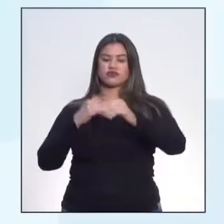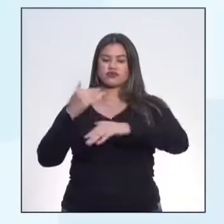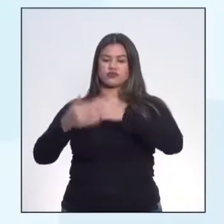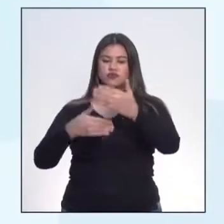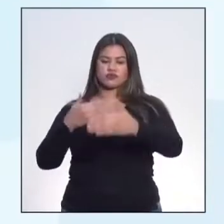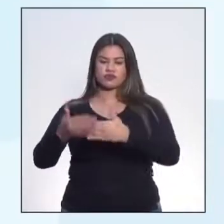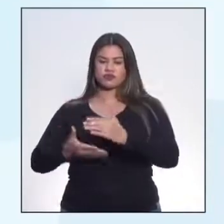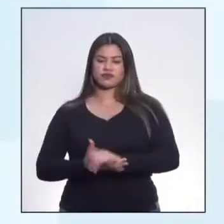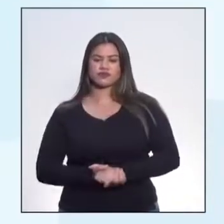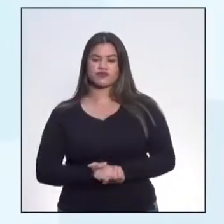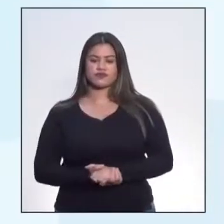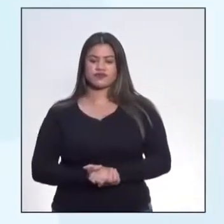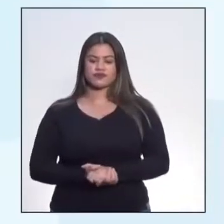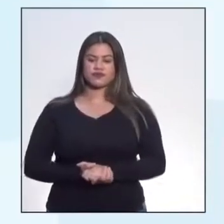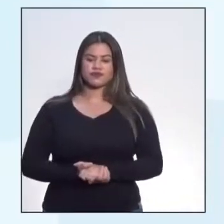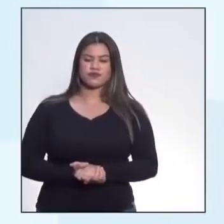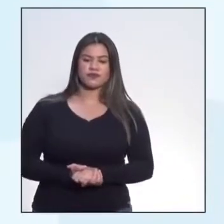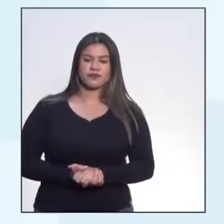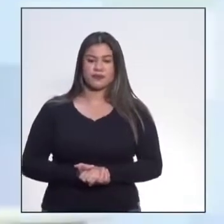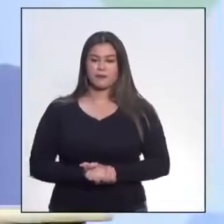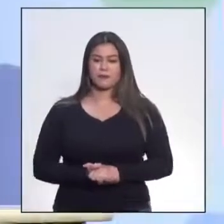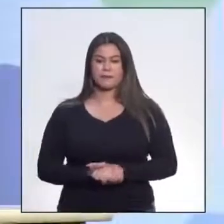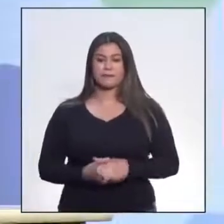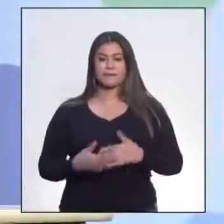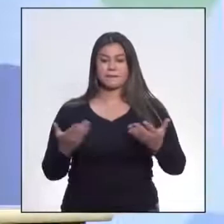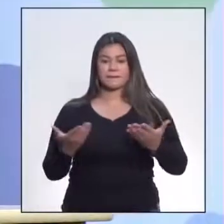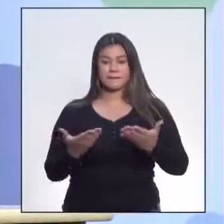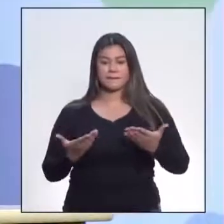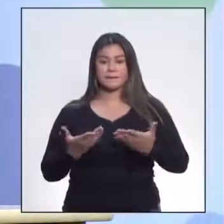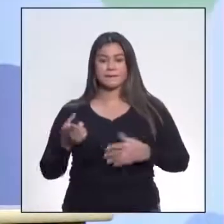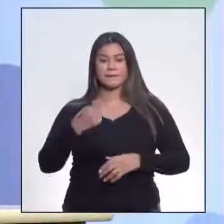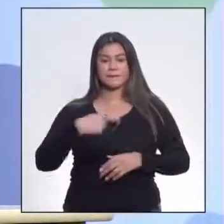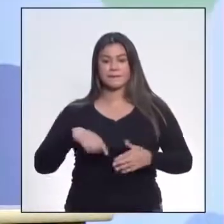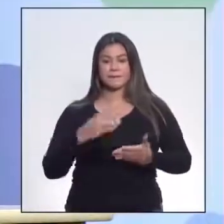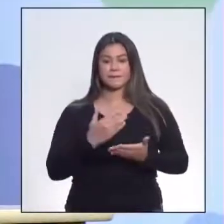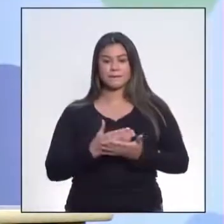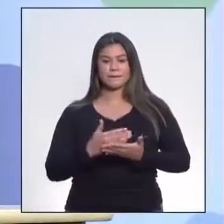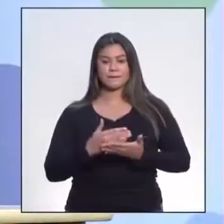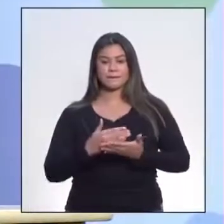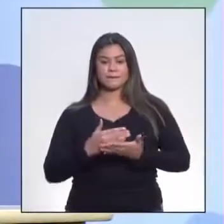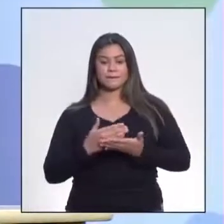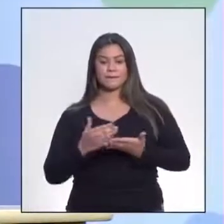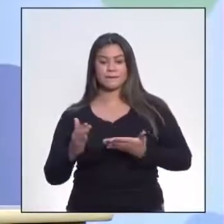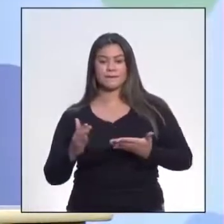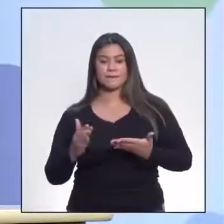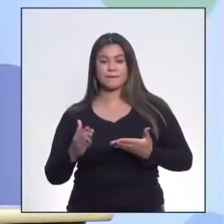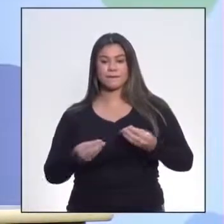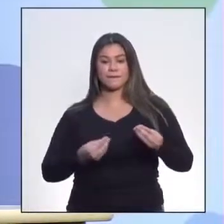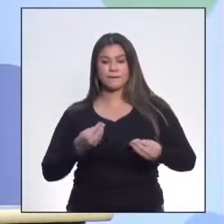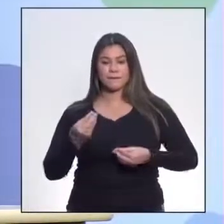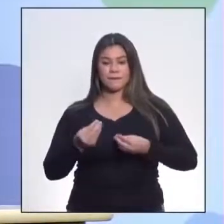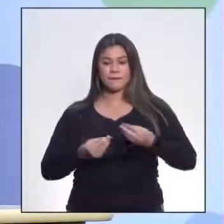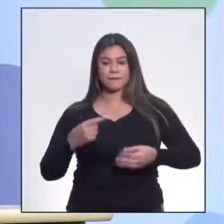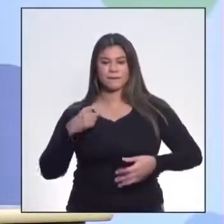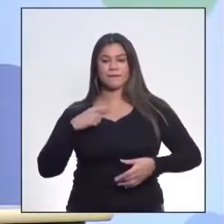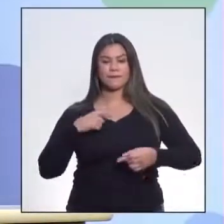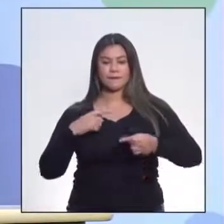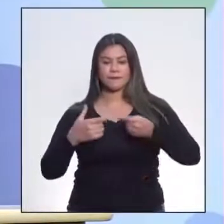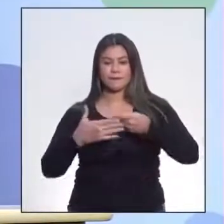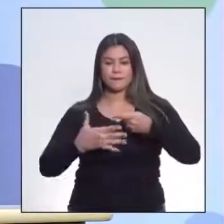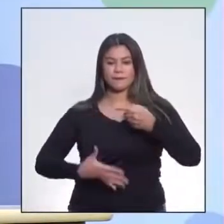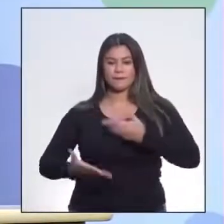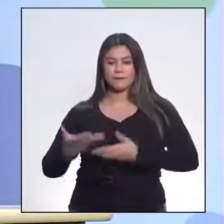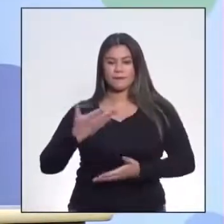tecnológico na produção. Então, agora a gente vai dar início à nossa aula, lembrando que teremos momentos de interação